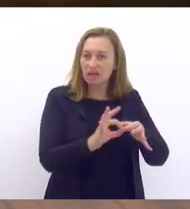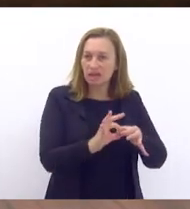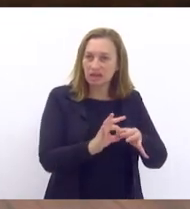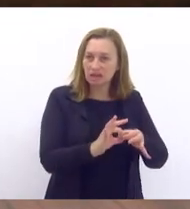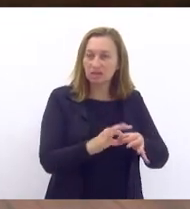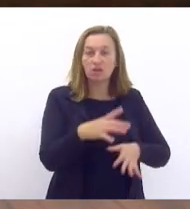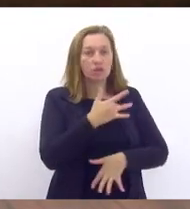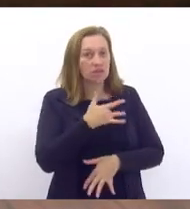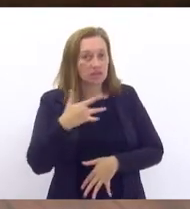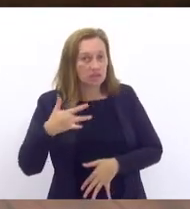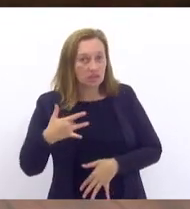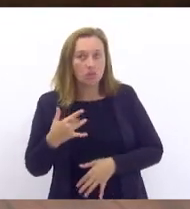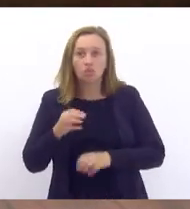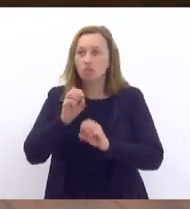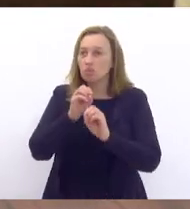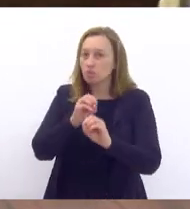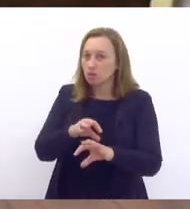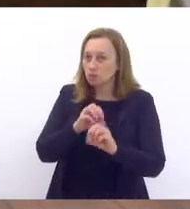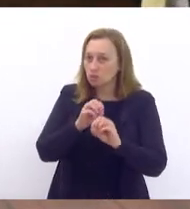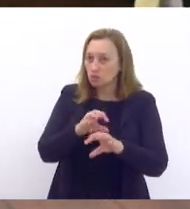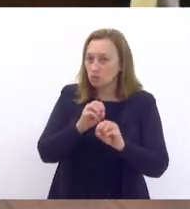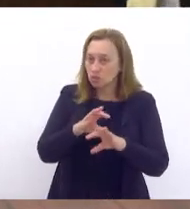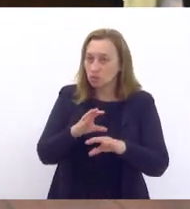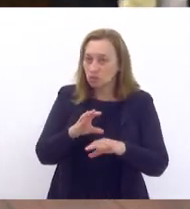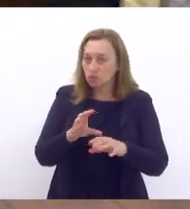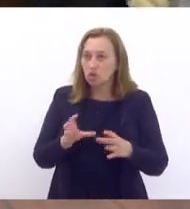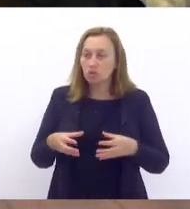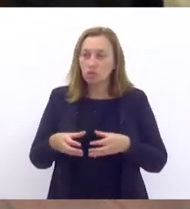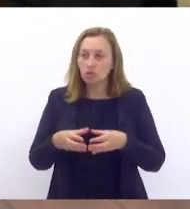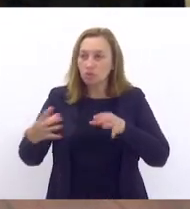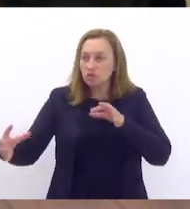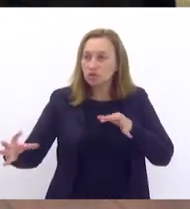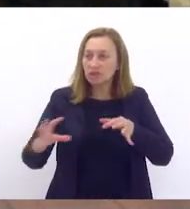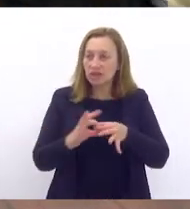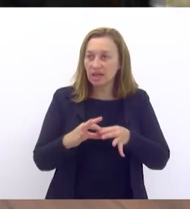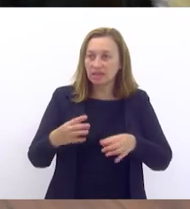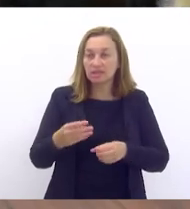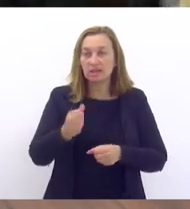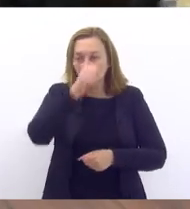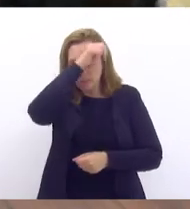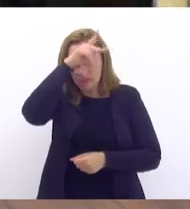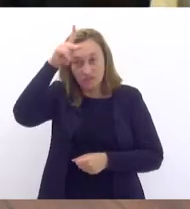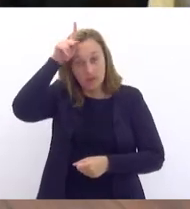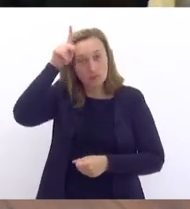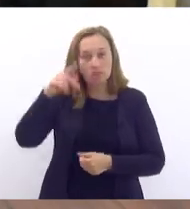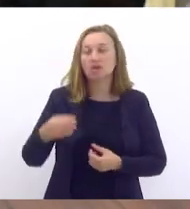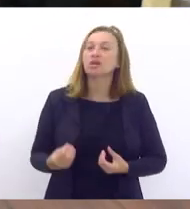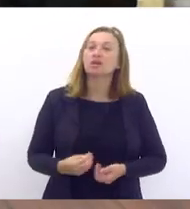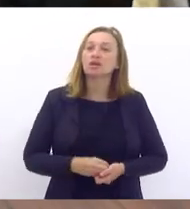com a saúde, com a educação, com os órgãos integrados da prefeitura,